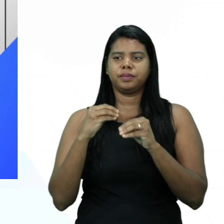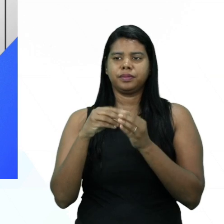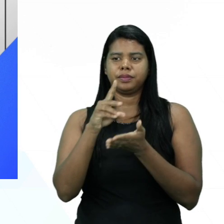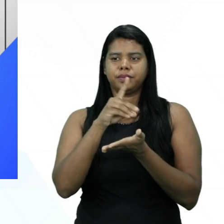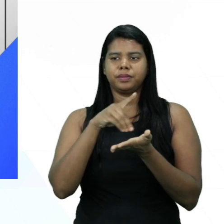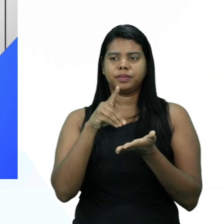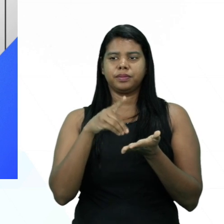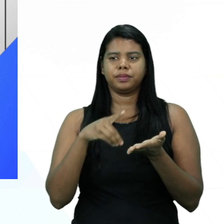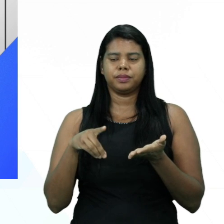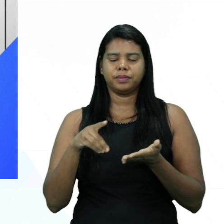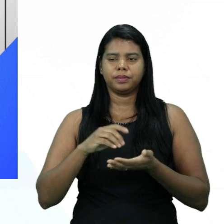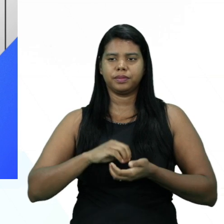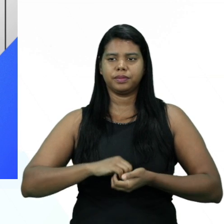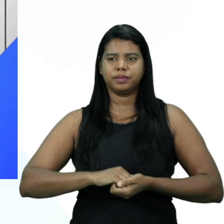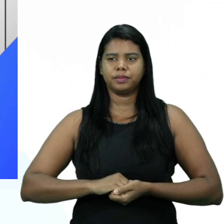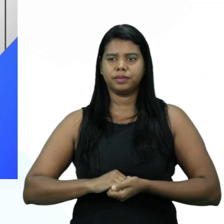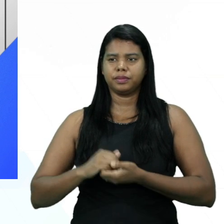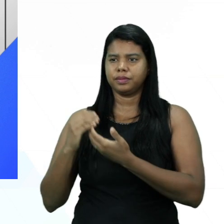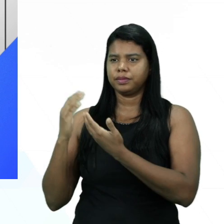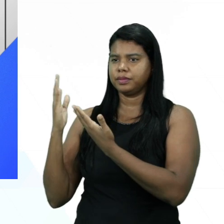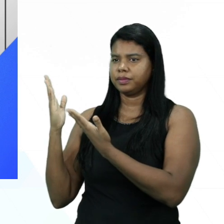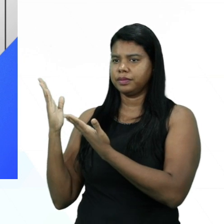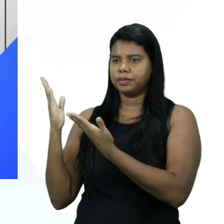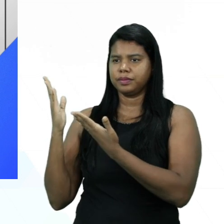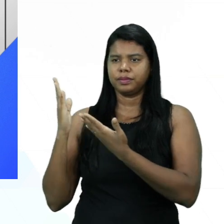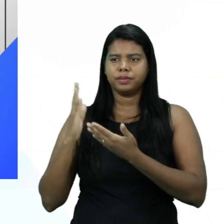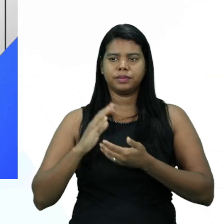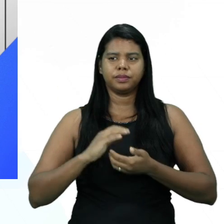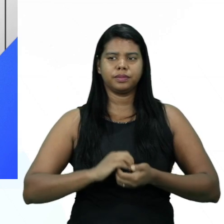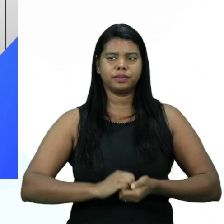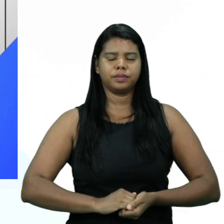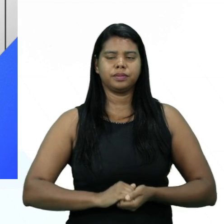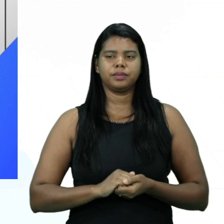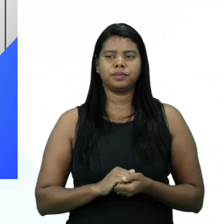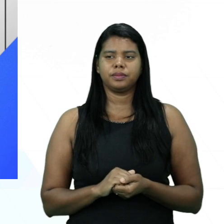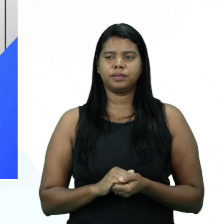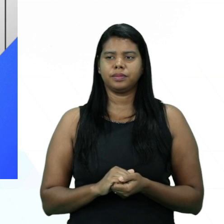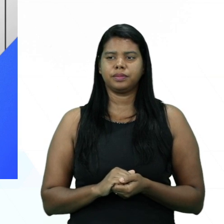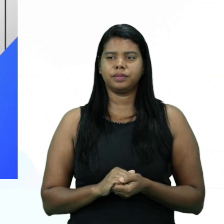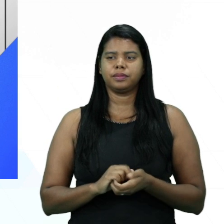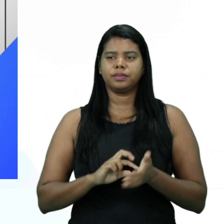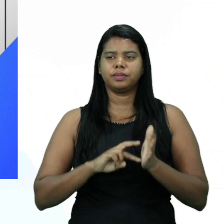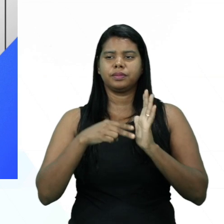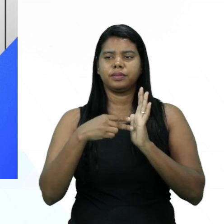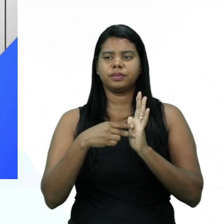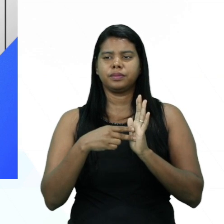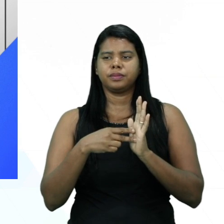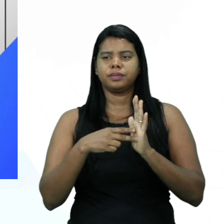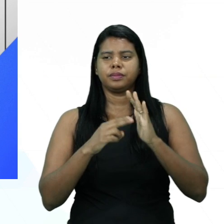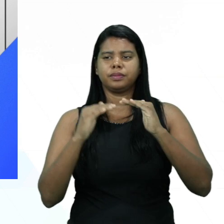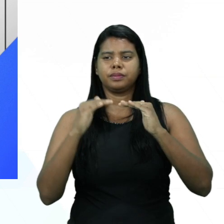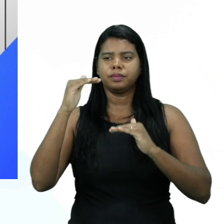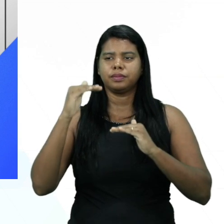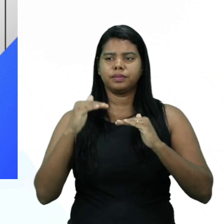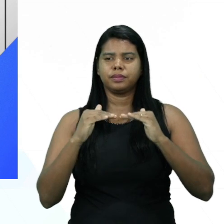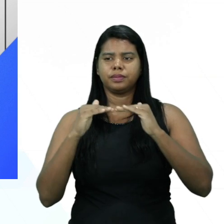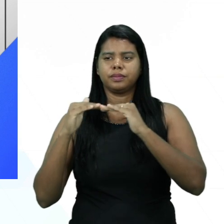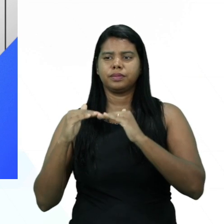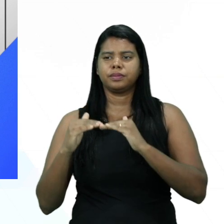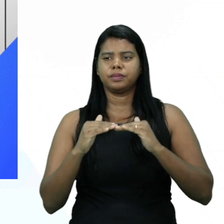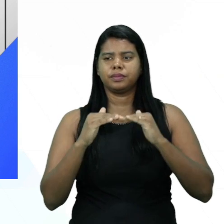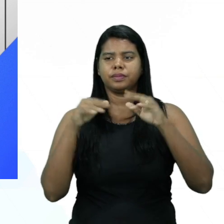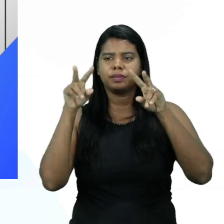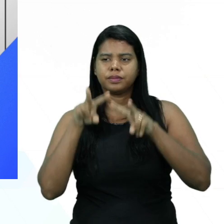design. E nós vamos ver inicialmente o que é o equilíbrio visual. O equilíbrio visual é uma